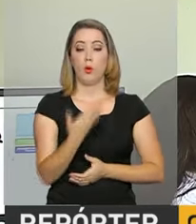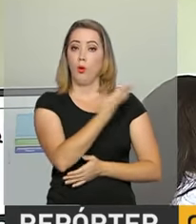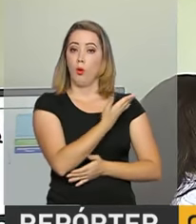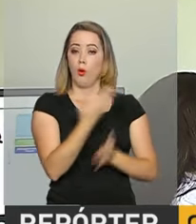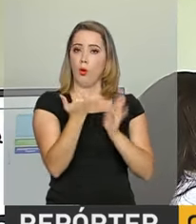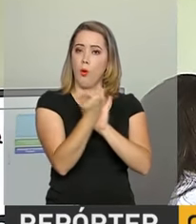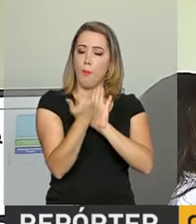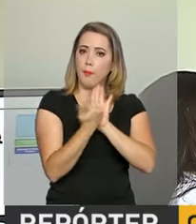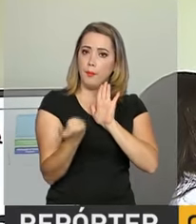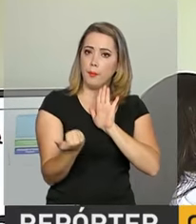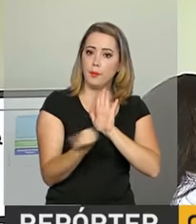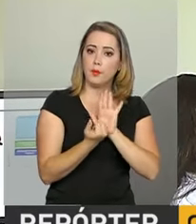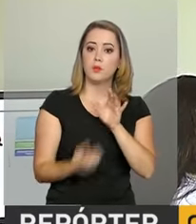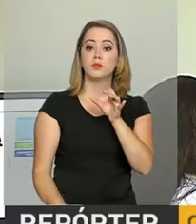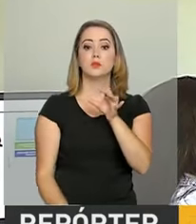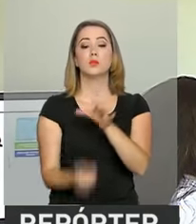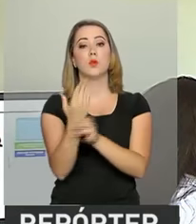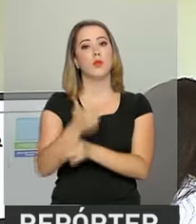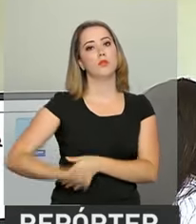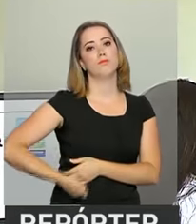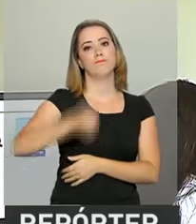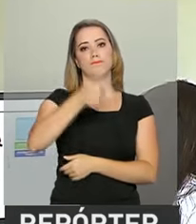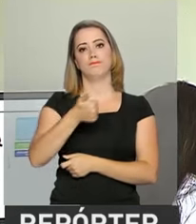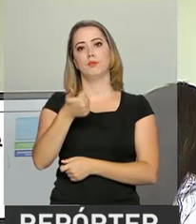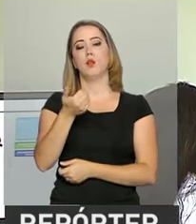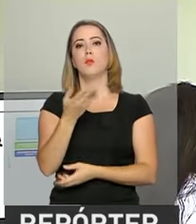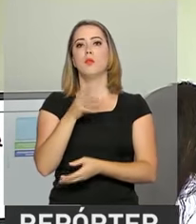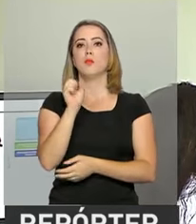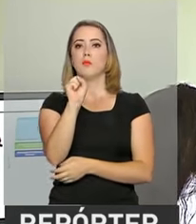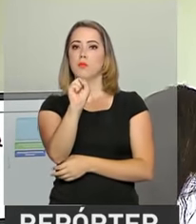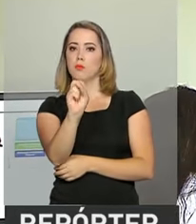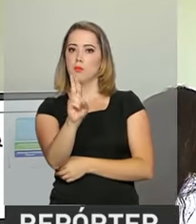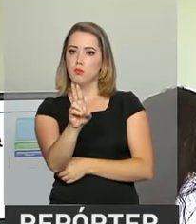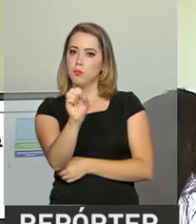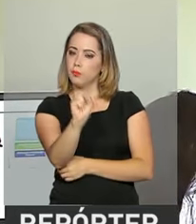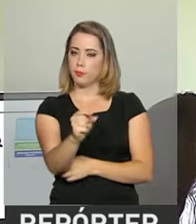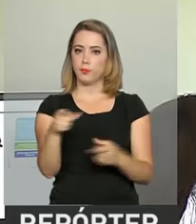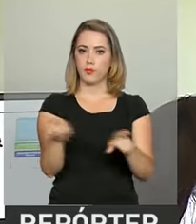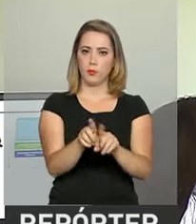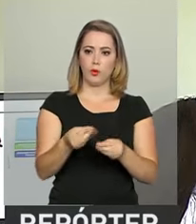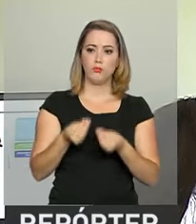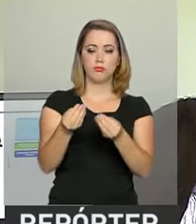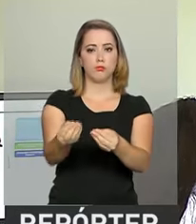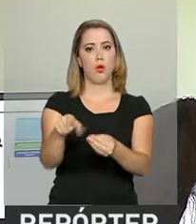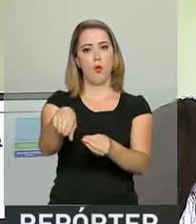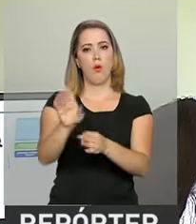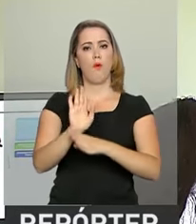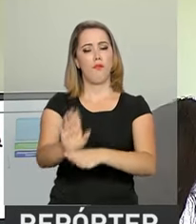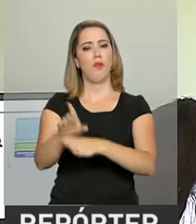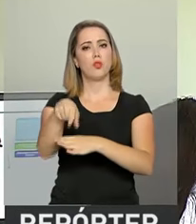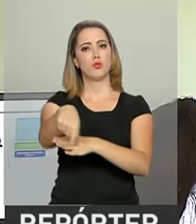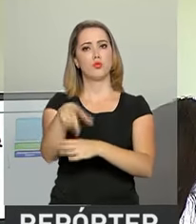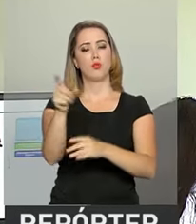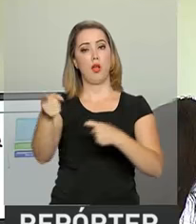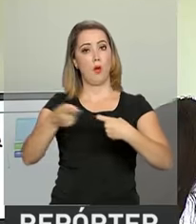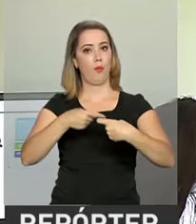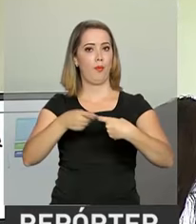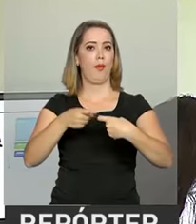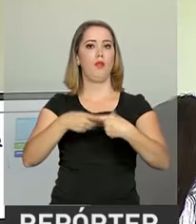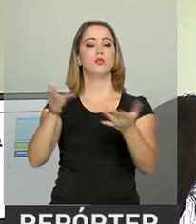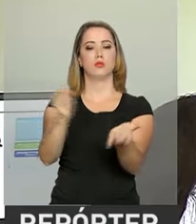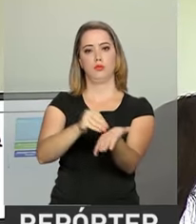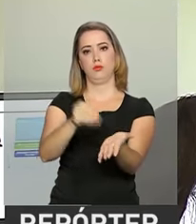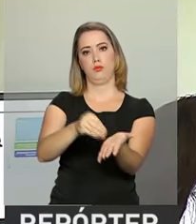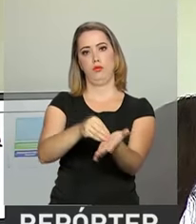para melhorar o atendimento do Sistema Único de Saúde e levar médicos para regiões onde há poucos ou nenhum um